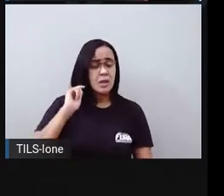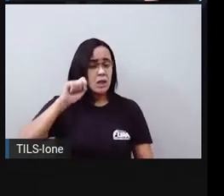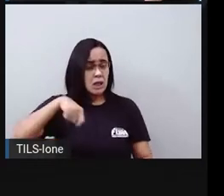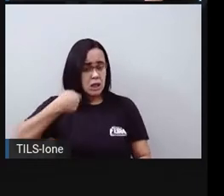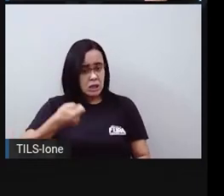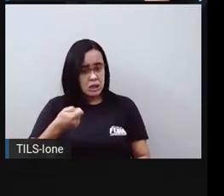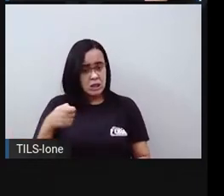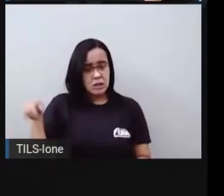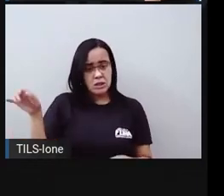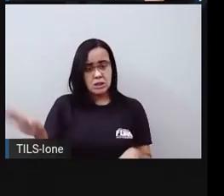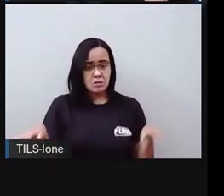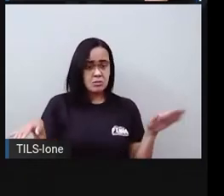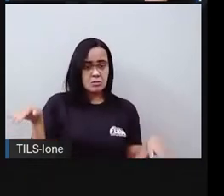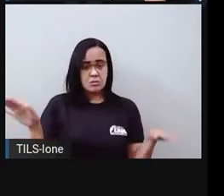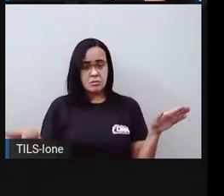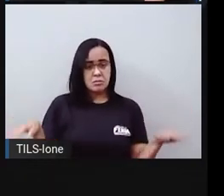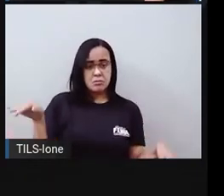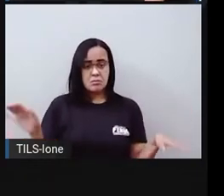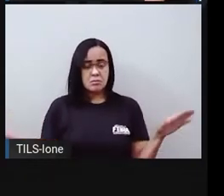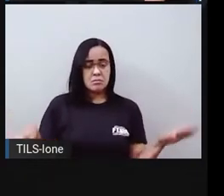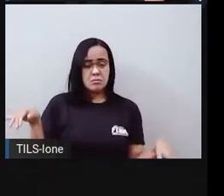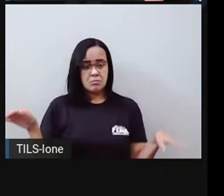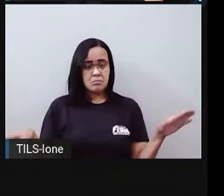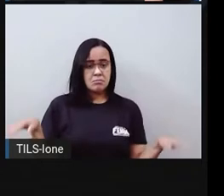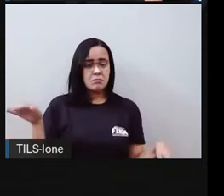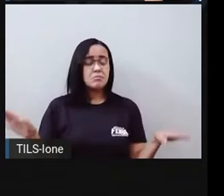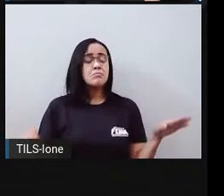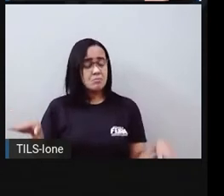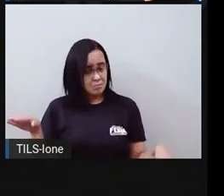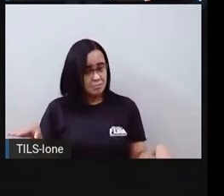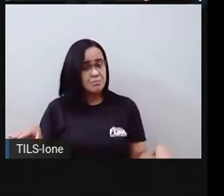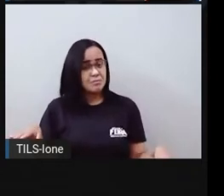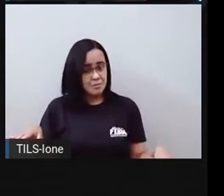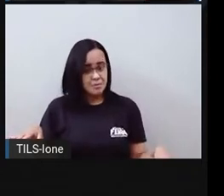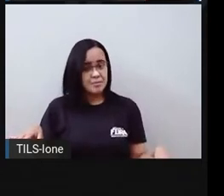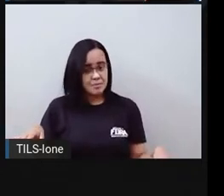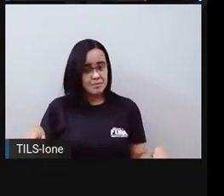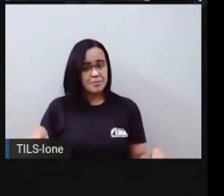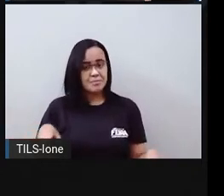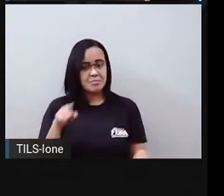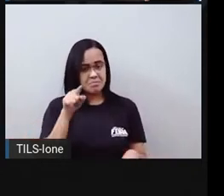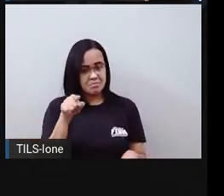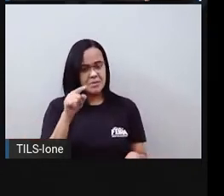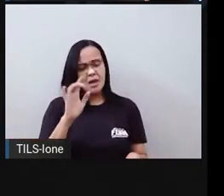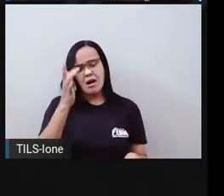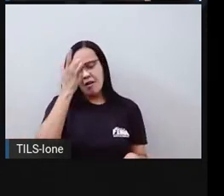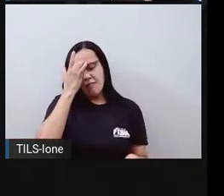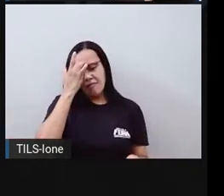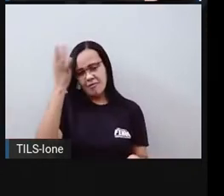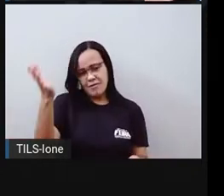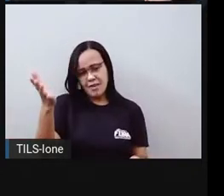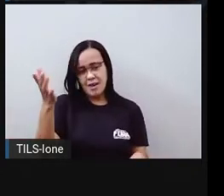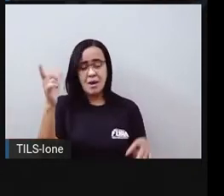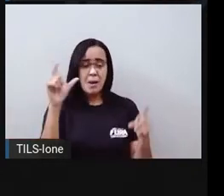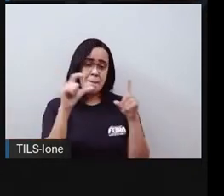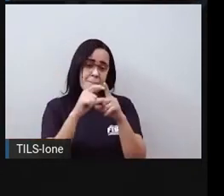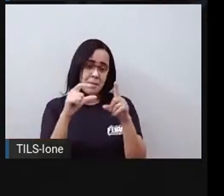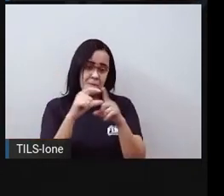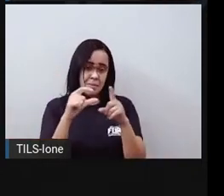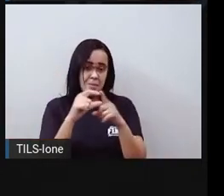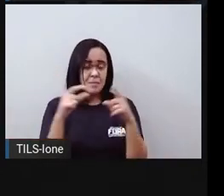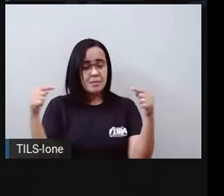The penguin. Que animal será esse? Esse tá bem fácil porque a palavra parece bem